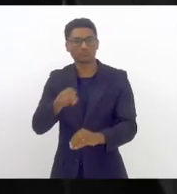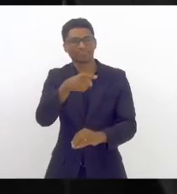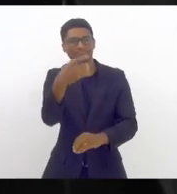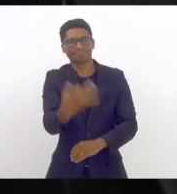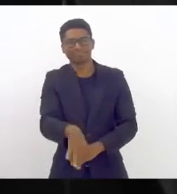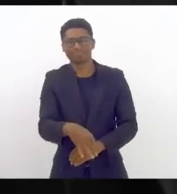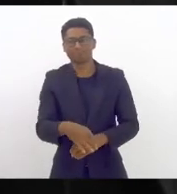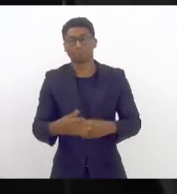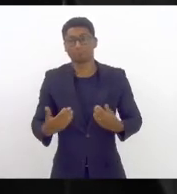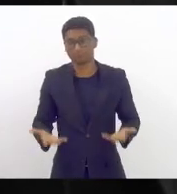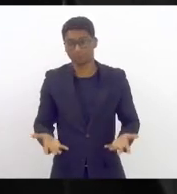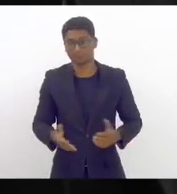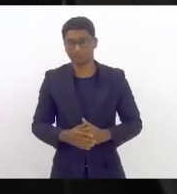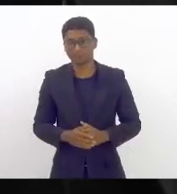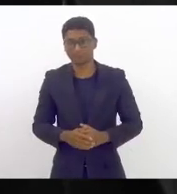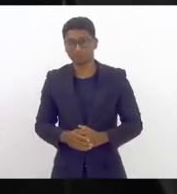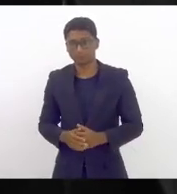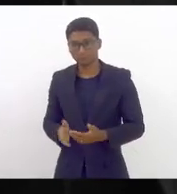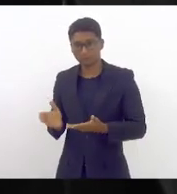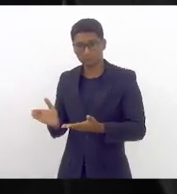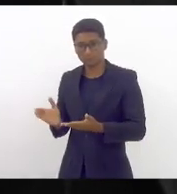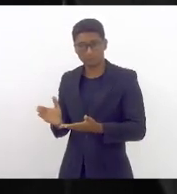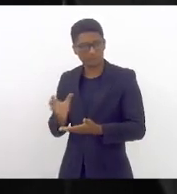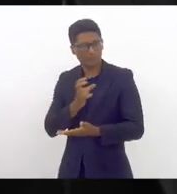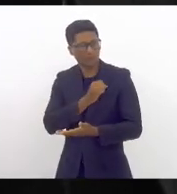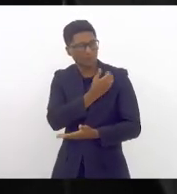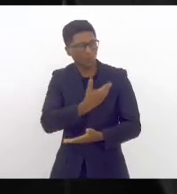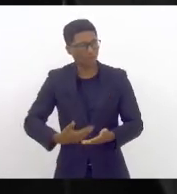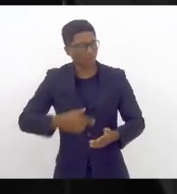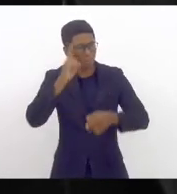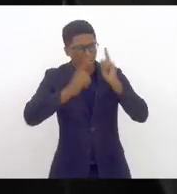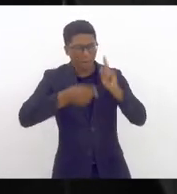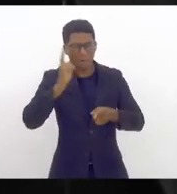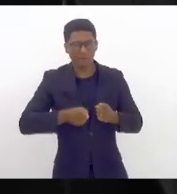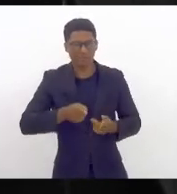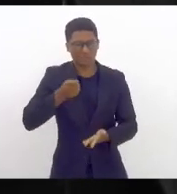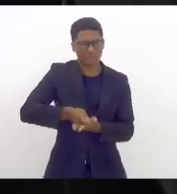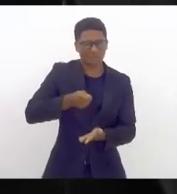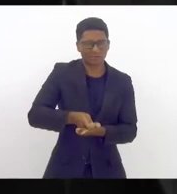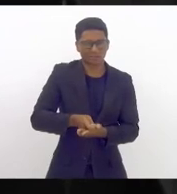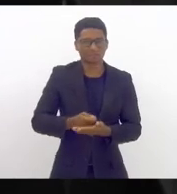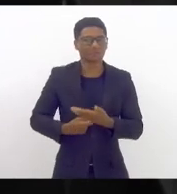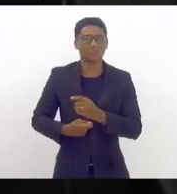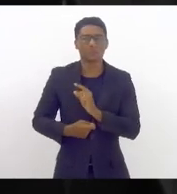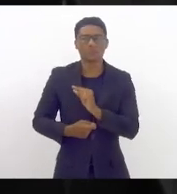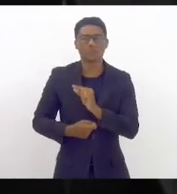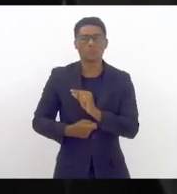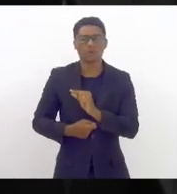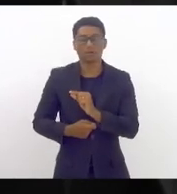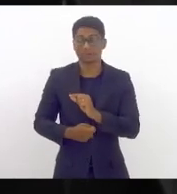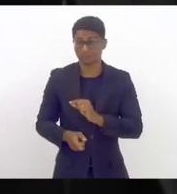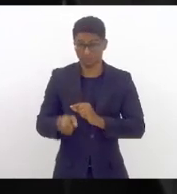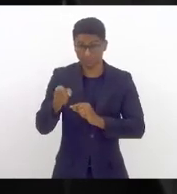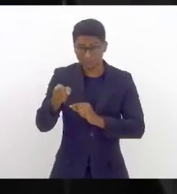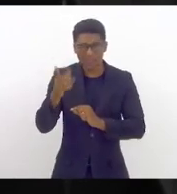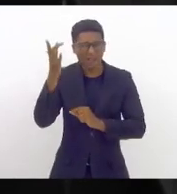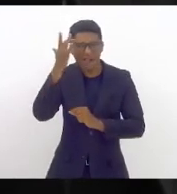somente quem ama o regime ditatorial favorece a insensatez